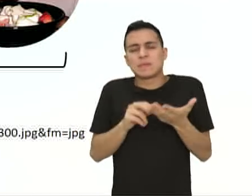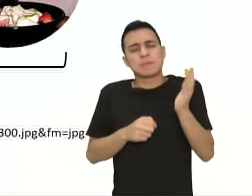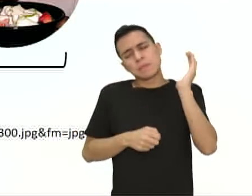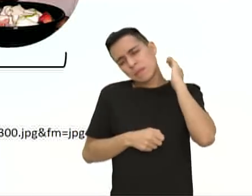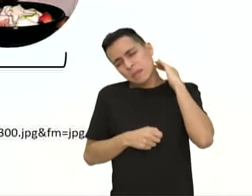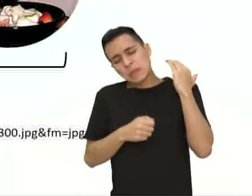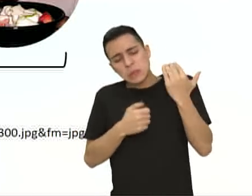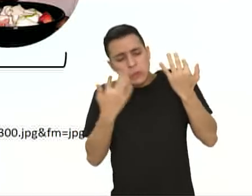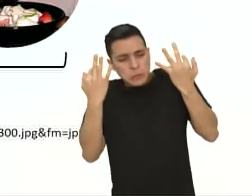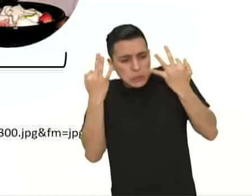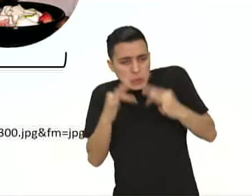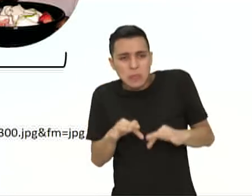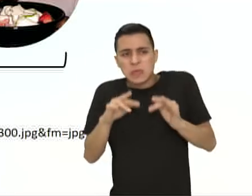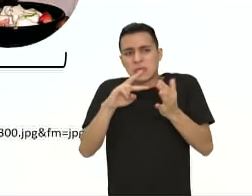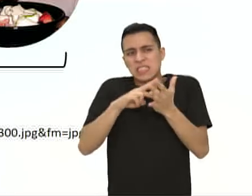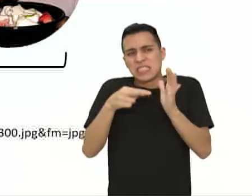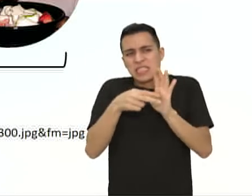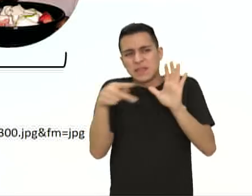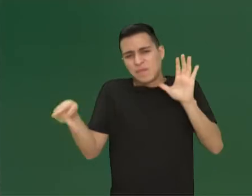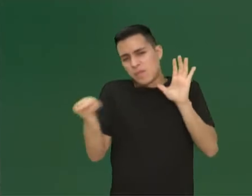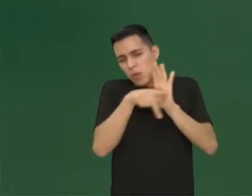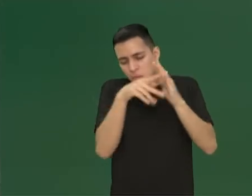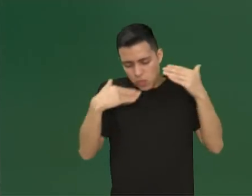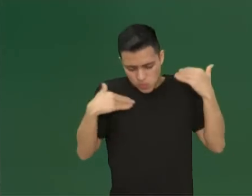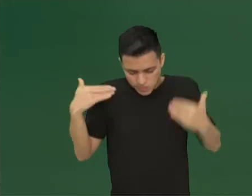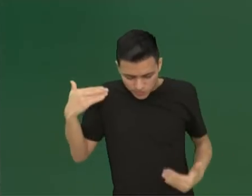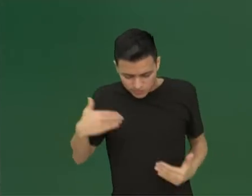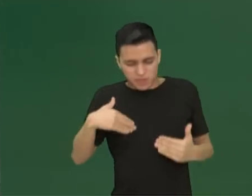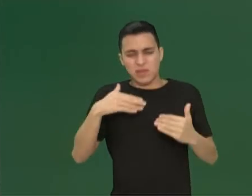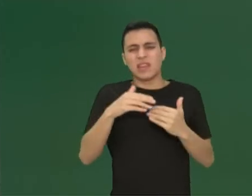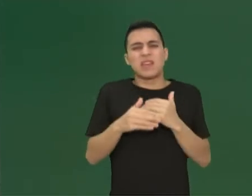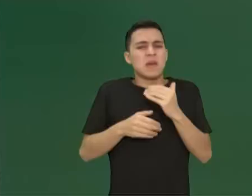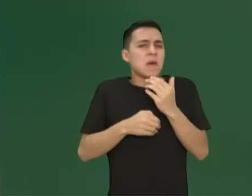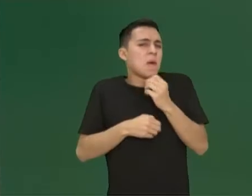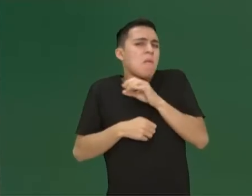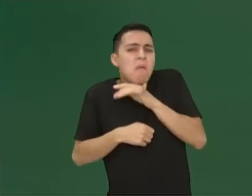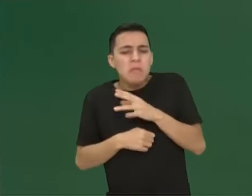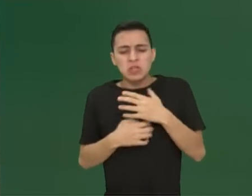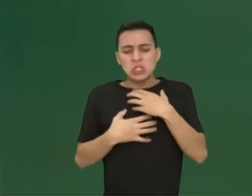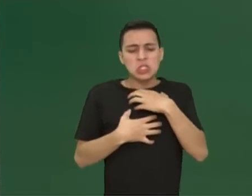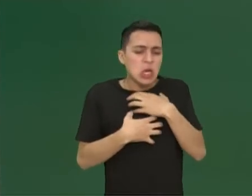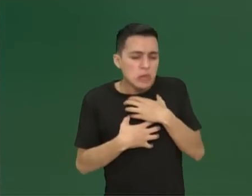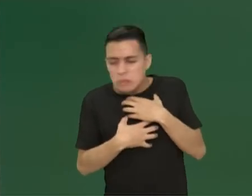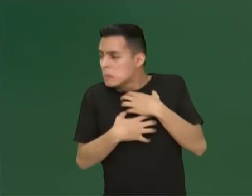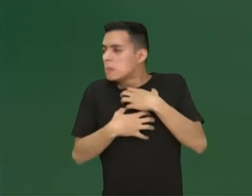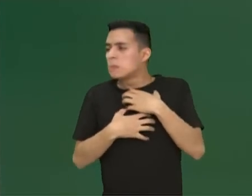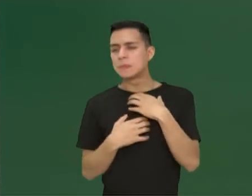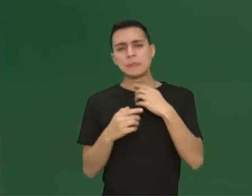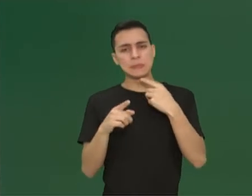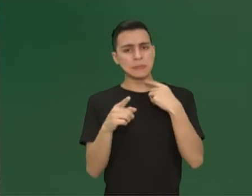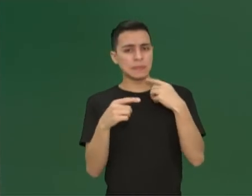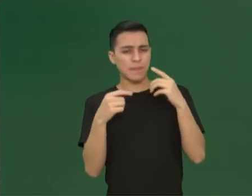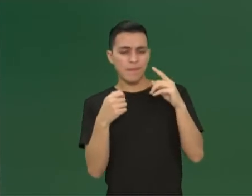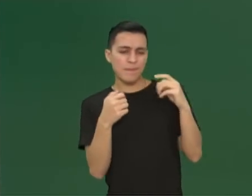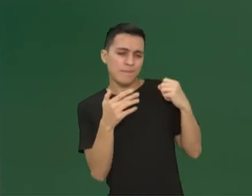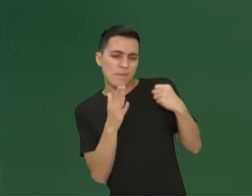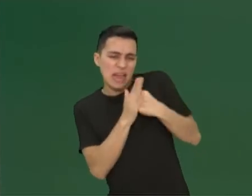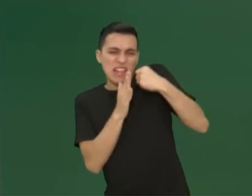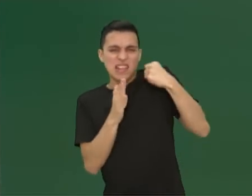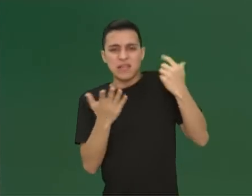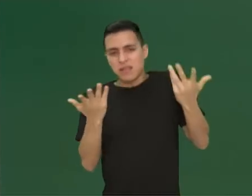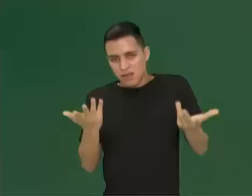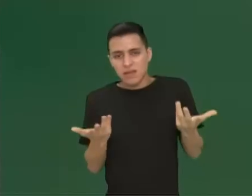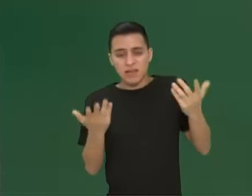essa dor é do seu próprio corpo. Deu um mau jeito, bateu, mas você recebe